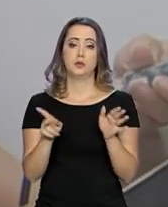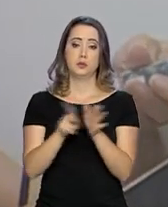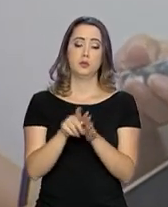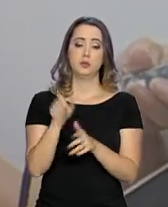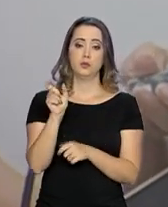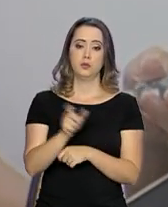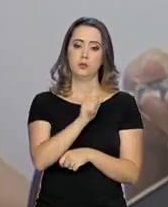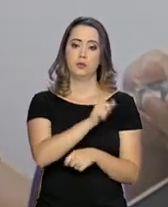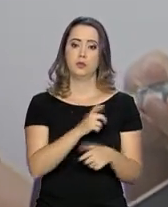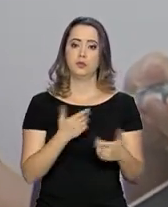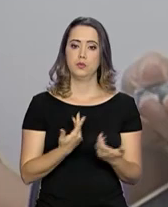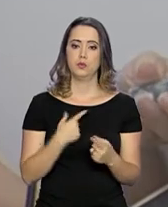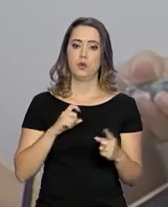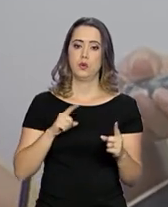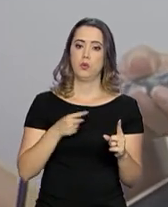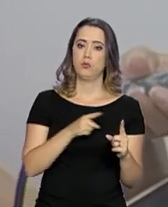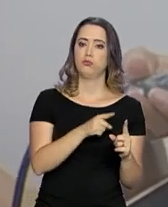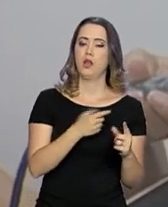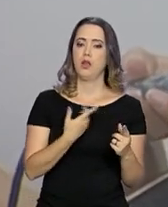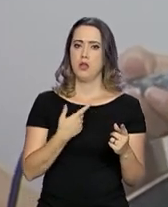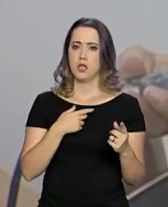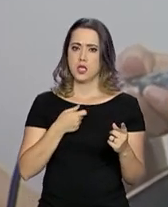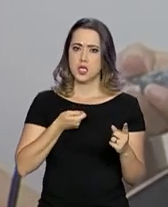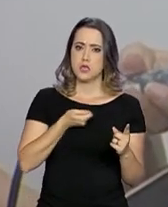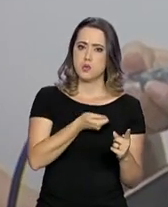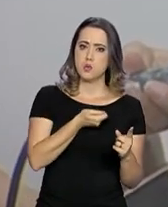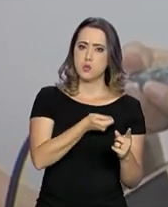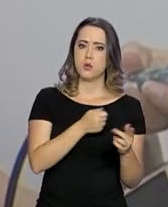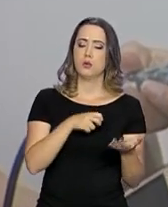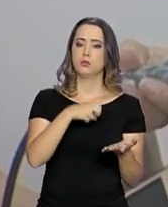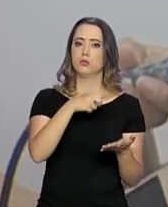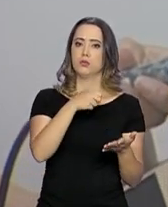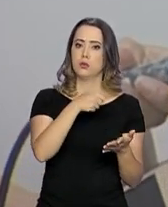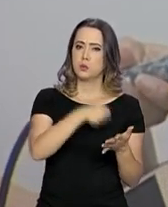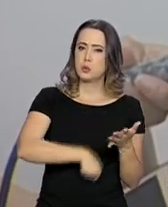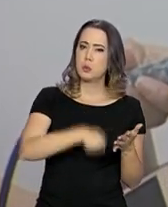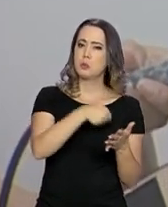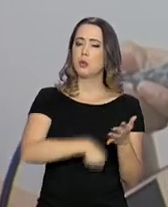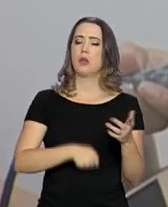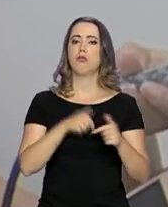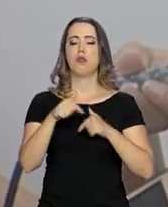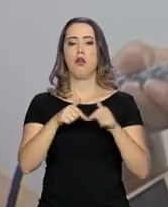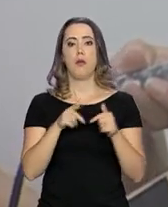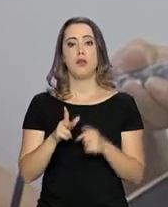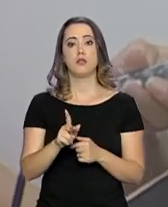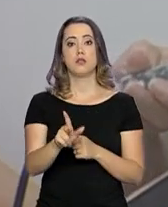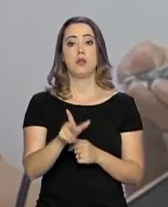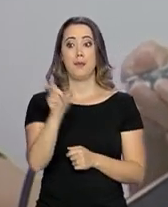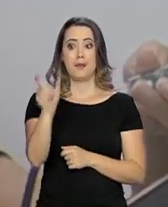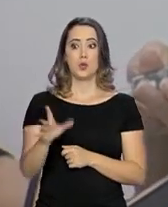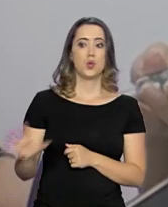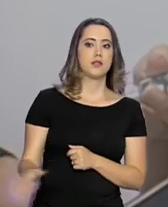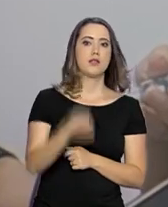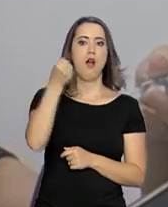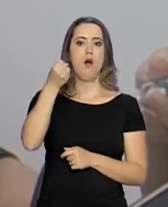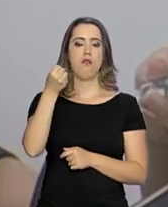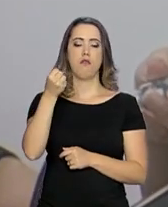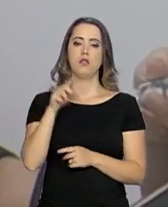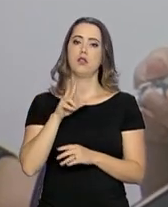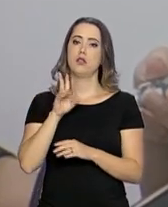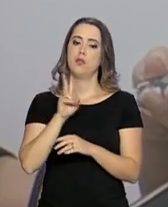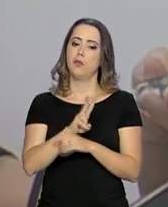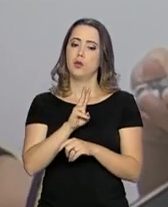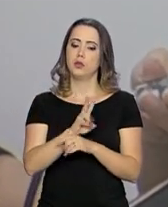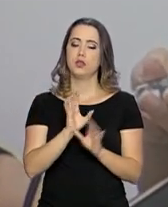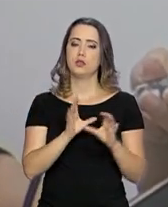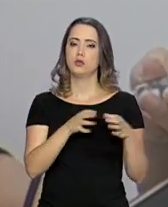própria, no campo repressivo, desenvolve operações periódicas onde pessoas são realmente resgatadas, né, e encaminhadas